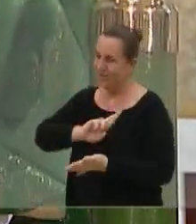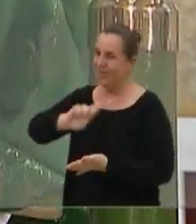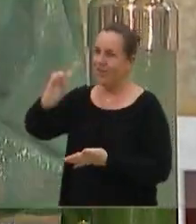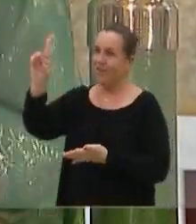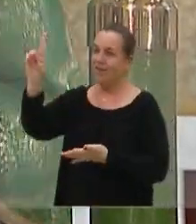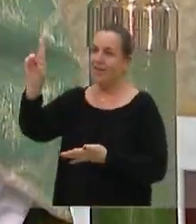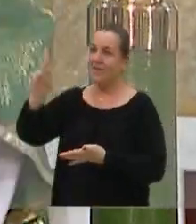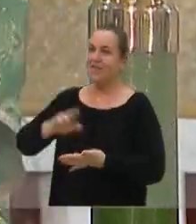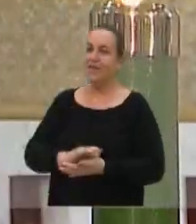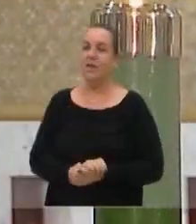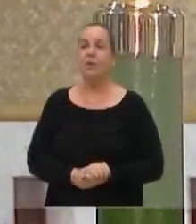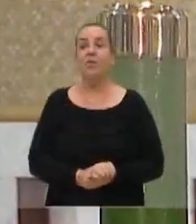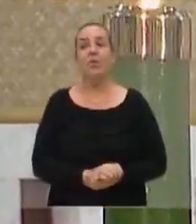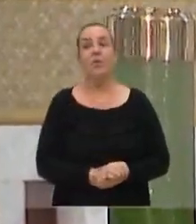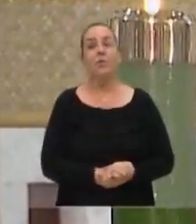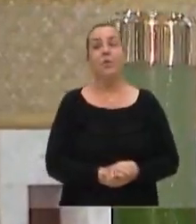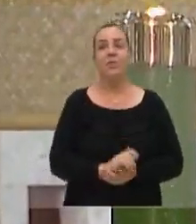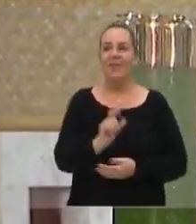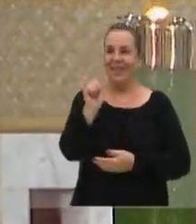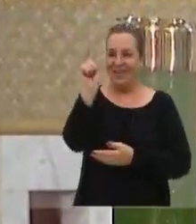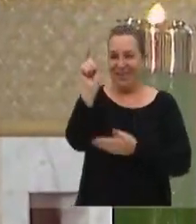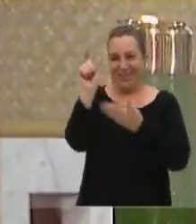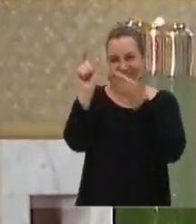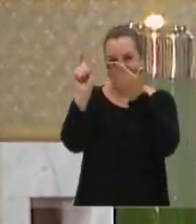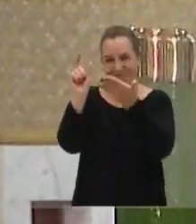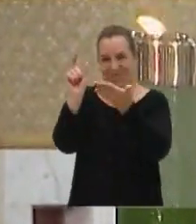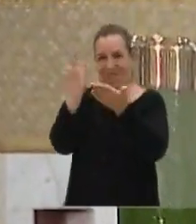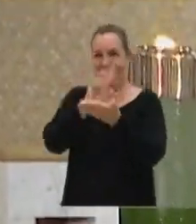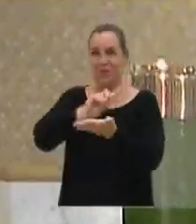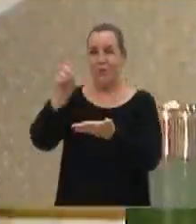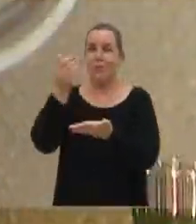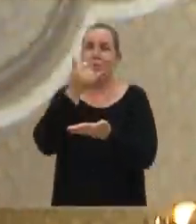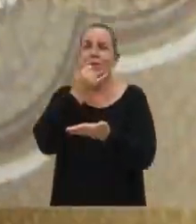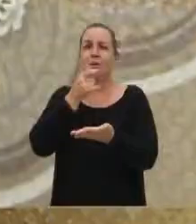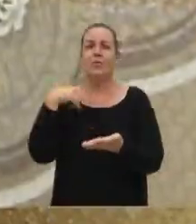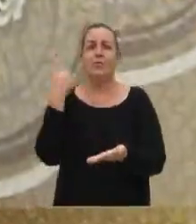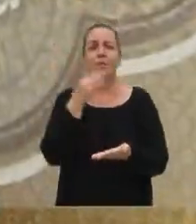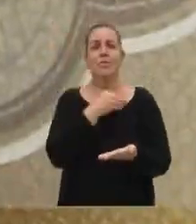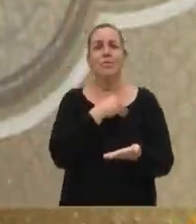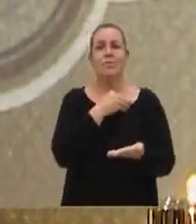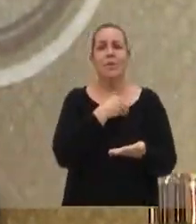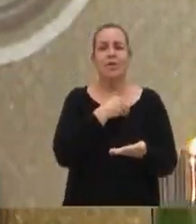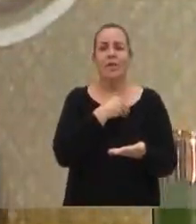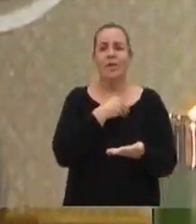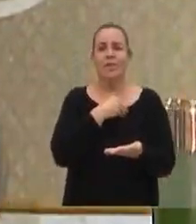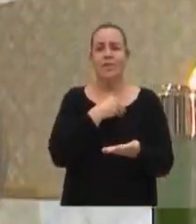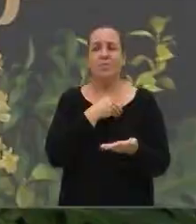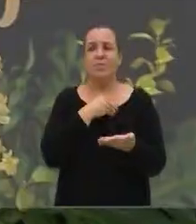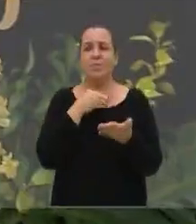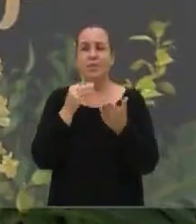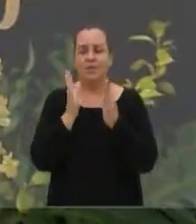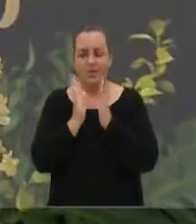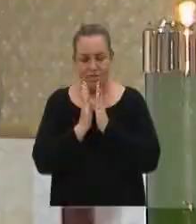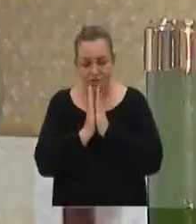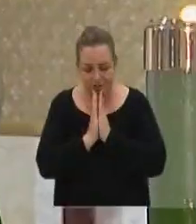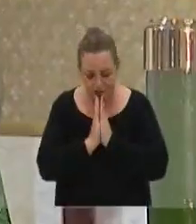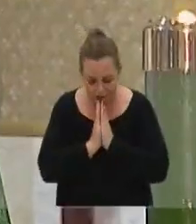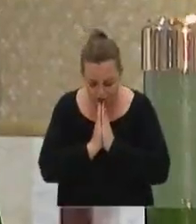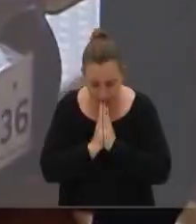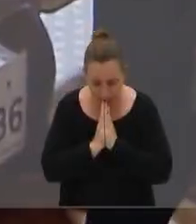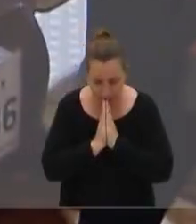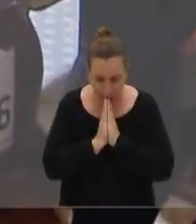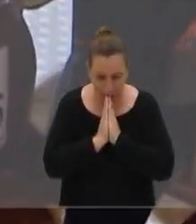Glória a vós, Senhor. Que a palavra de Deus perdoe os nossos pecados.